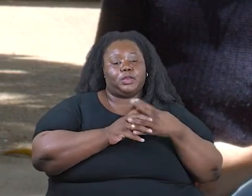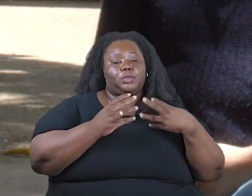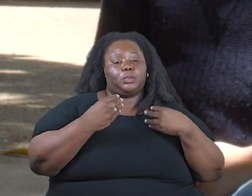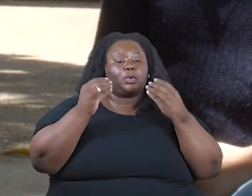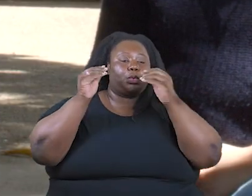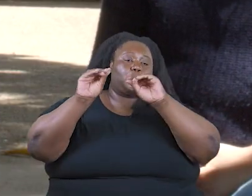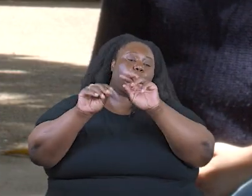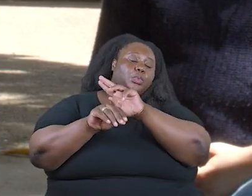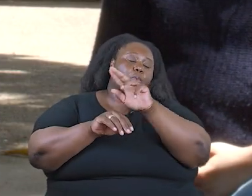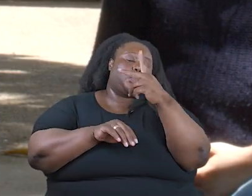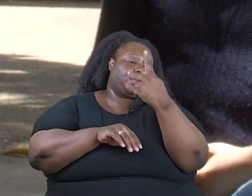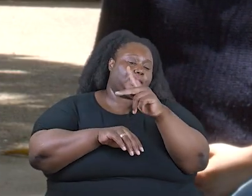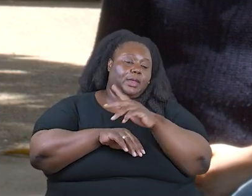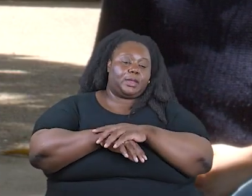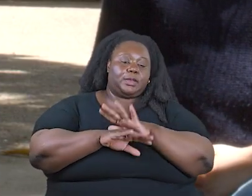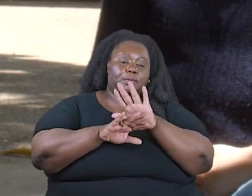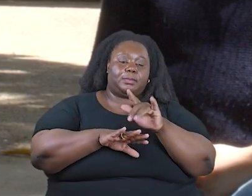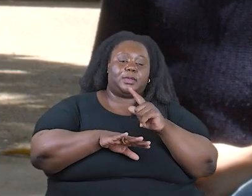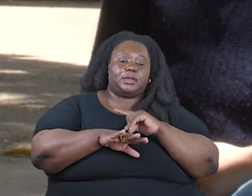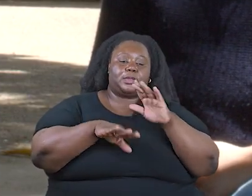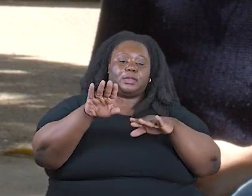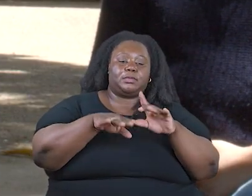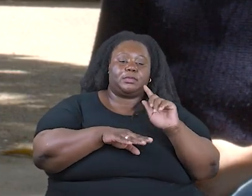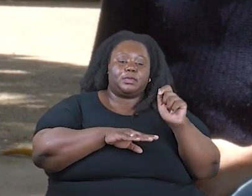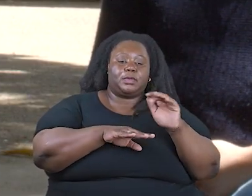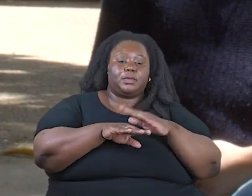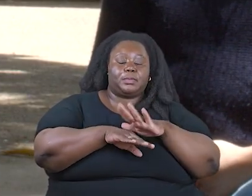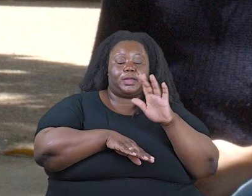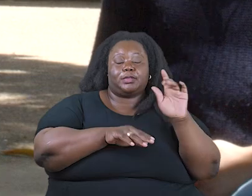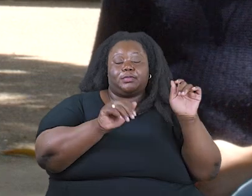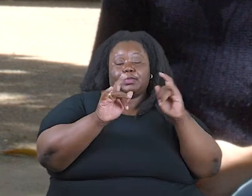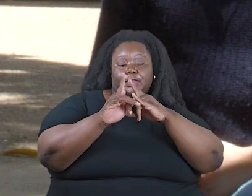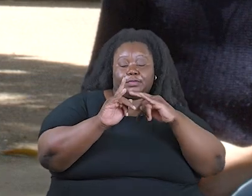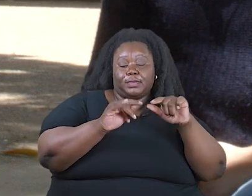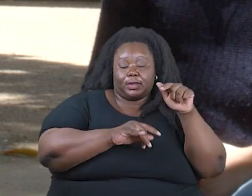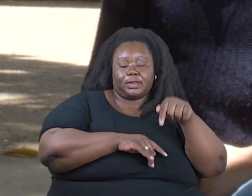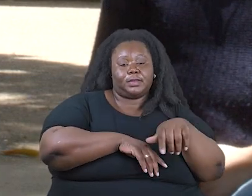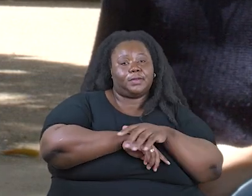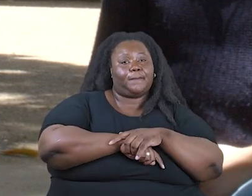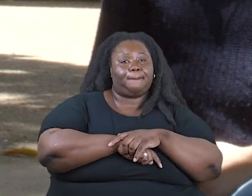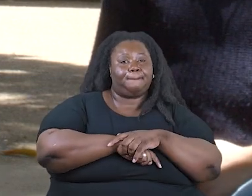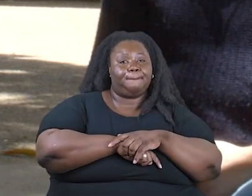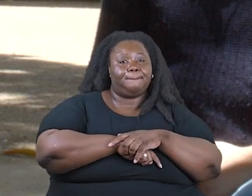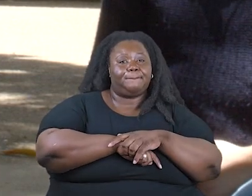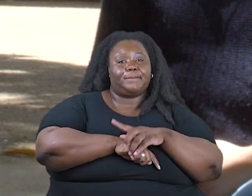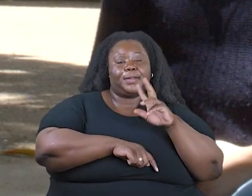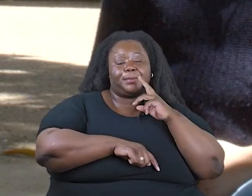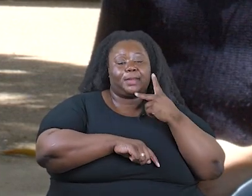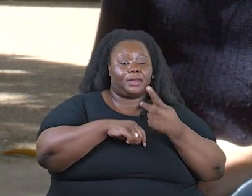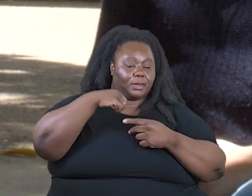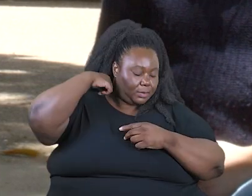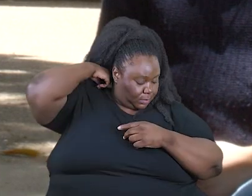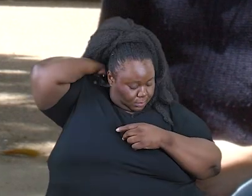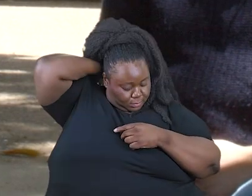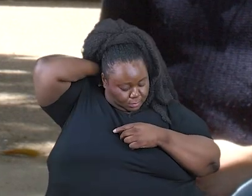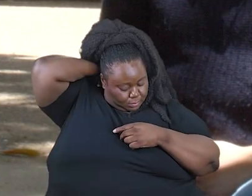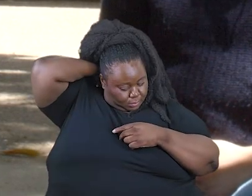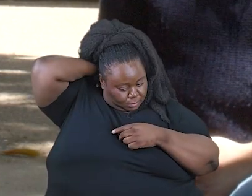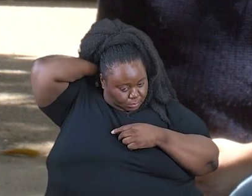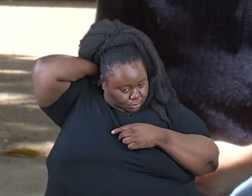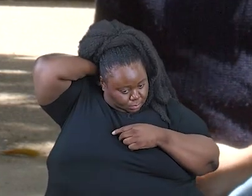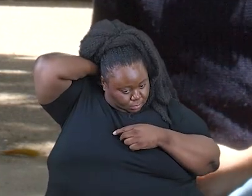ele não coloca um nome específico para a feira, mas talvez ele seja um dos que mais fez feira aqui em BH. Só